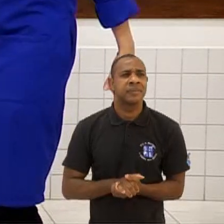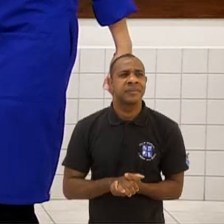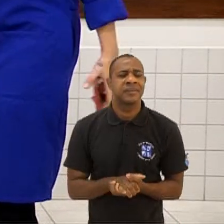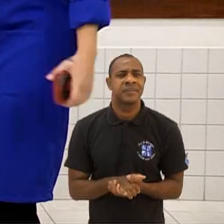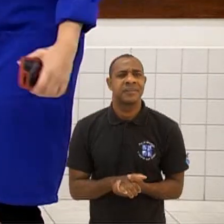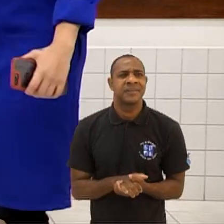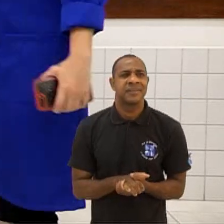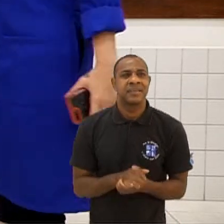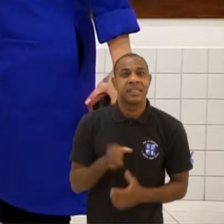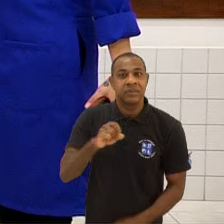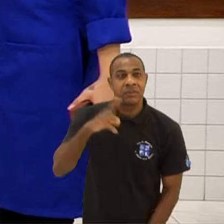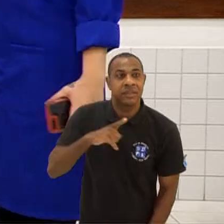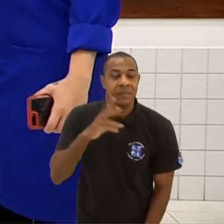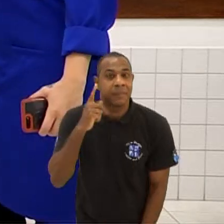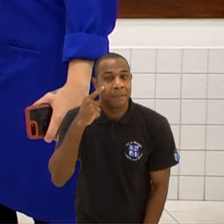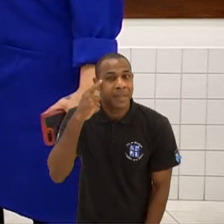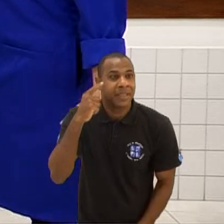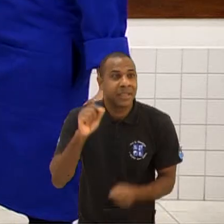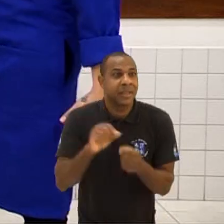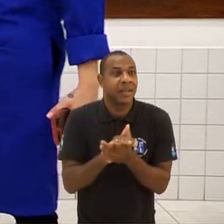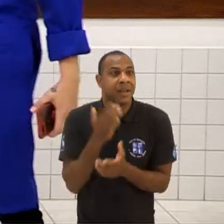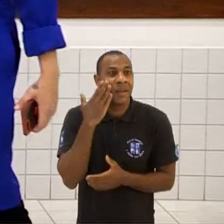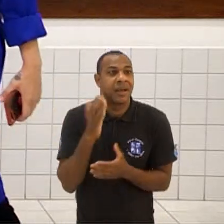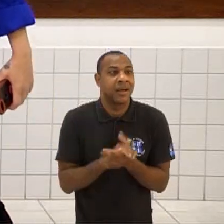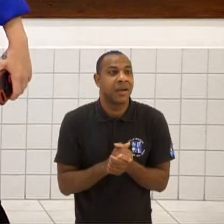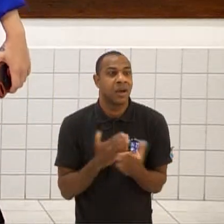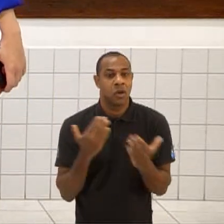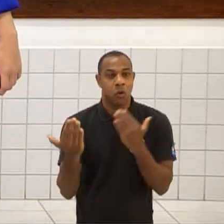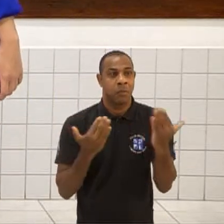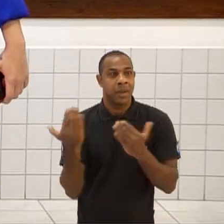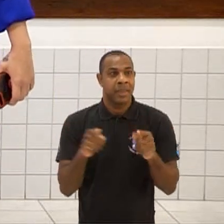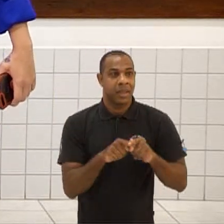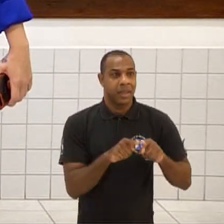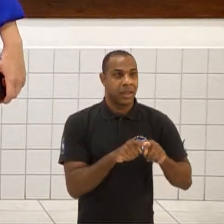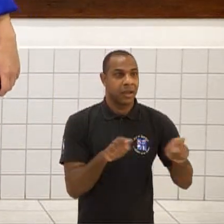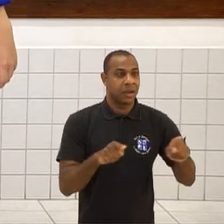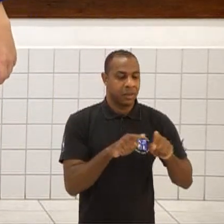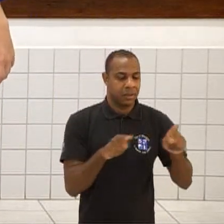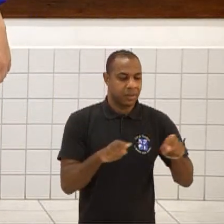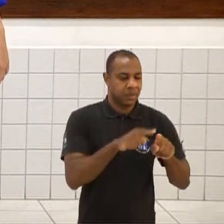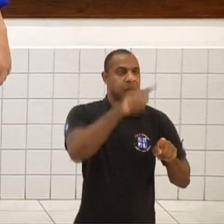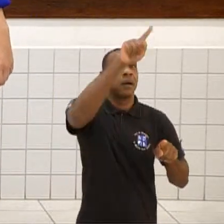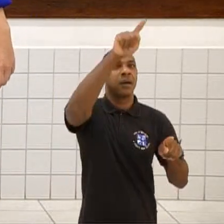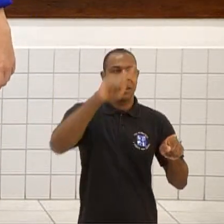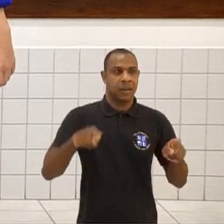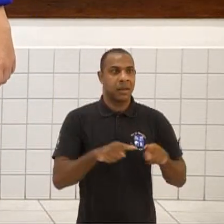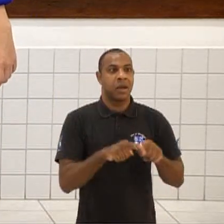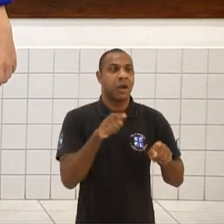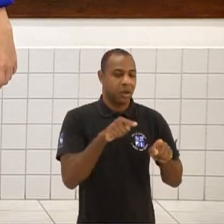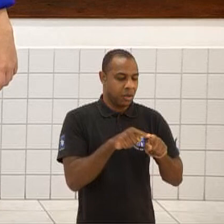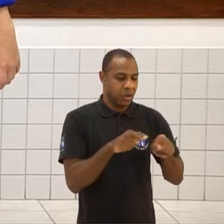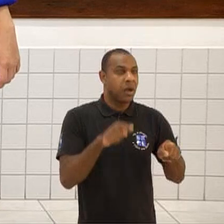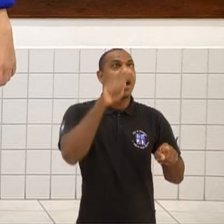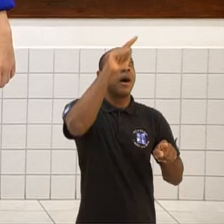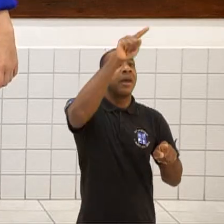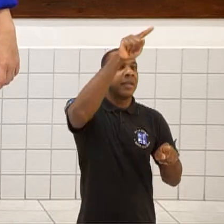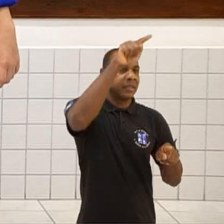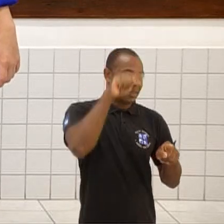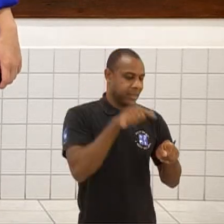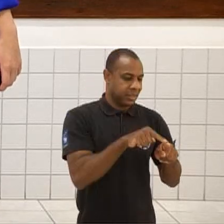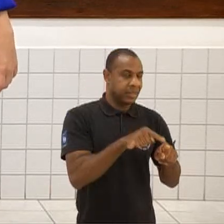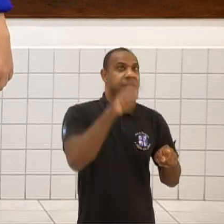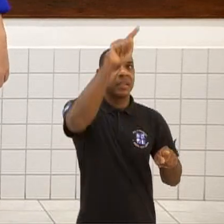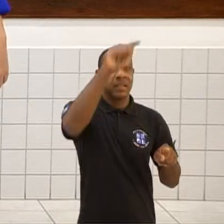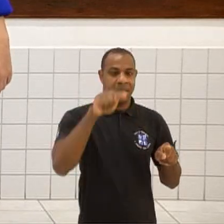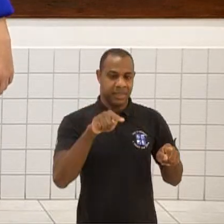só. Se vocês pararem para pensar, a gente pode comparar os lados aqui do triângulo, né? Então, esse está para esse, assim